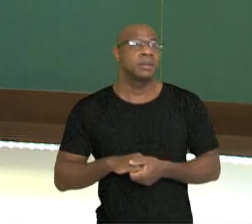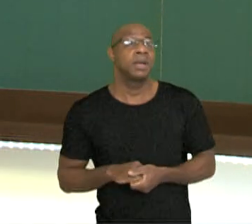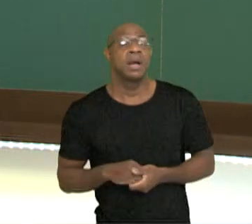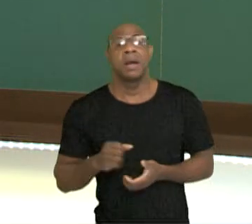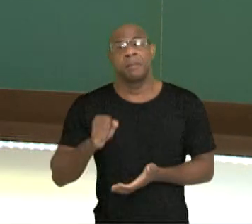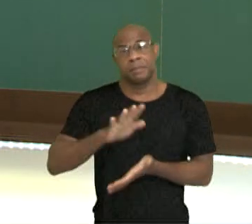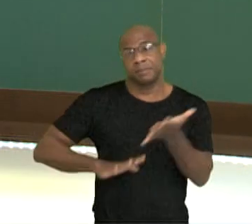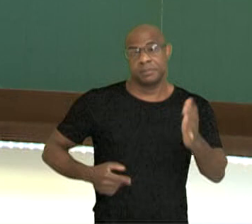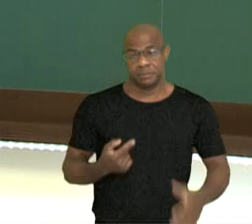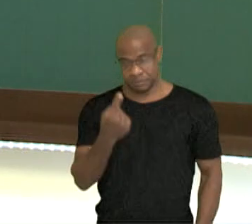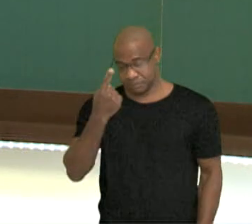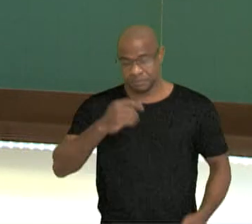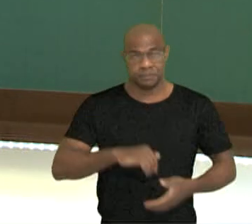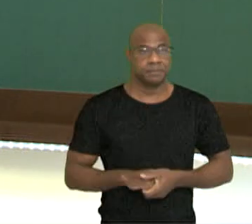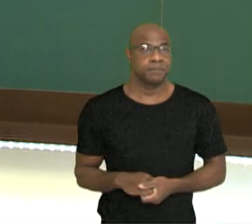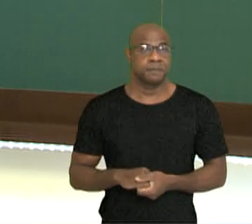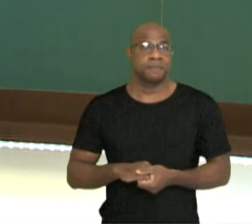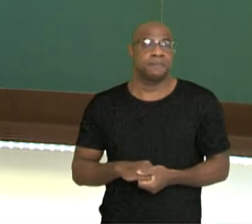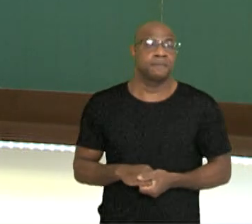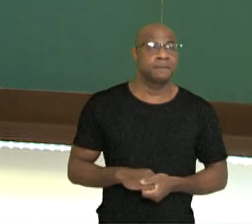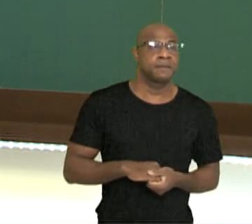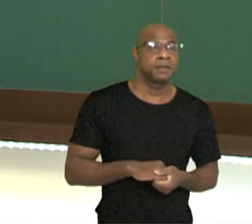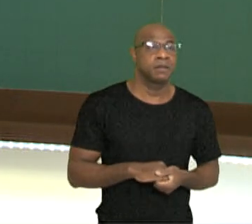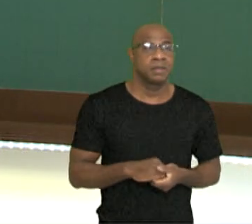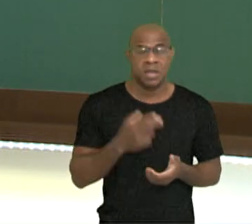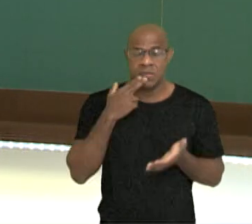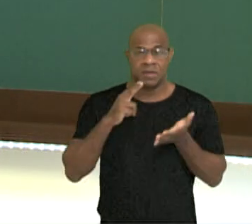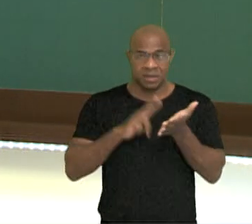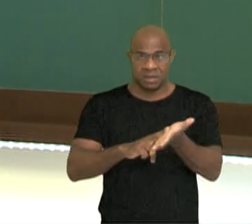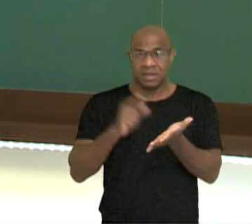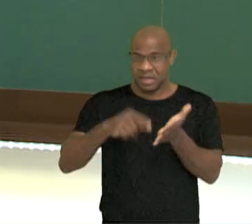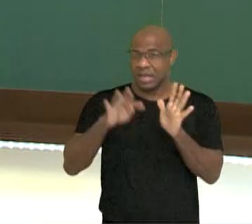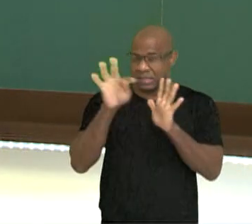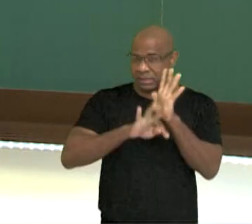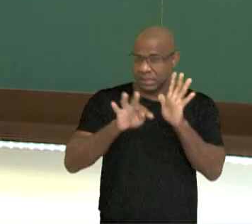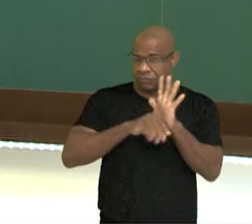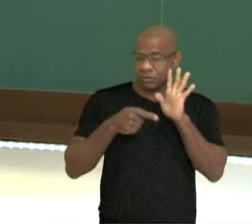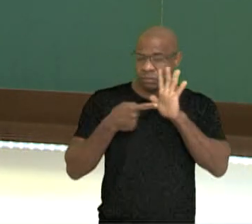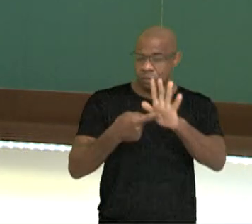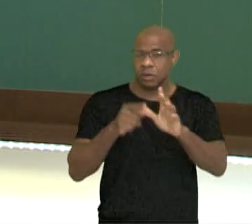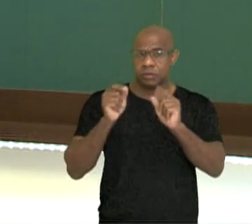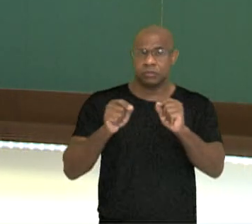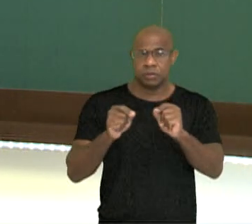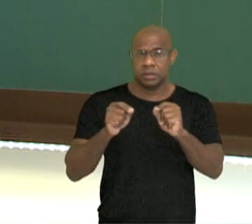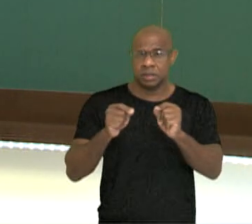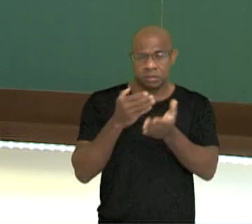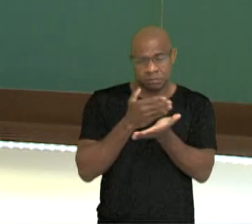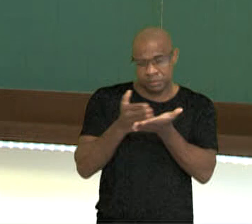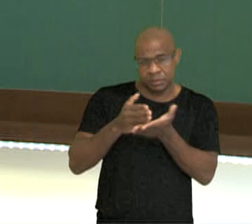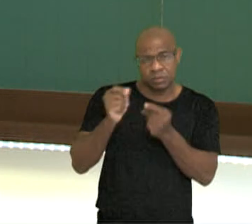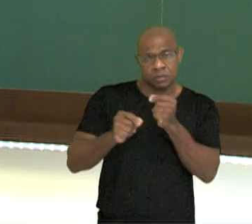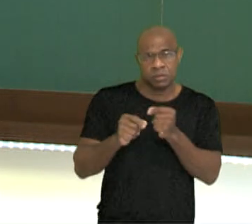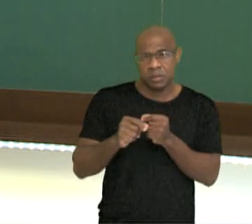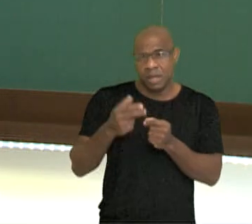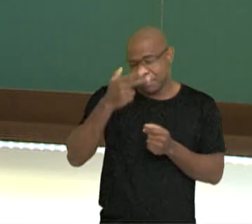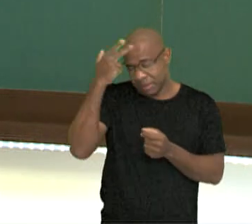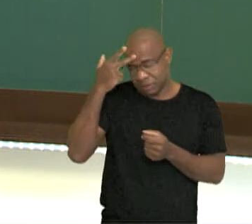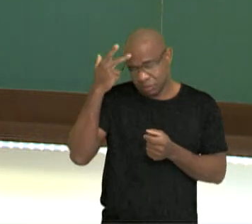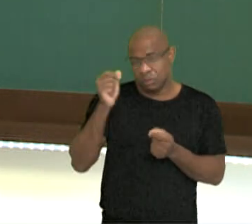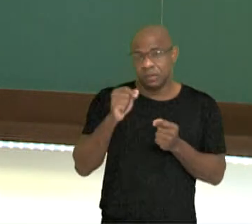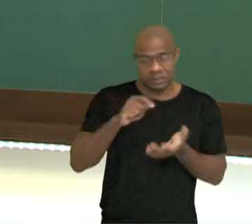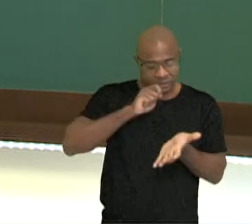primeira atividade. Letra A. A carta é um texto que traz sempre um emissor, o remetente, e